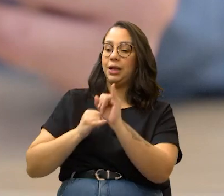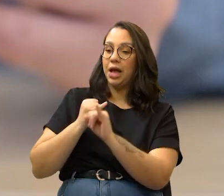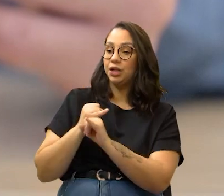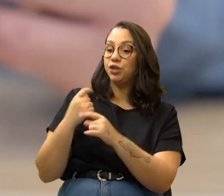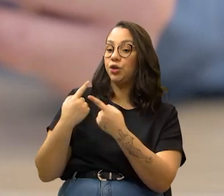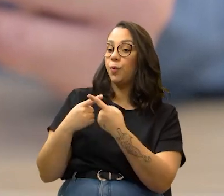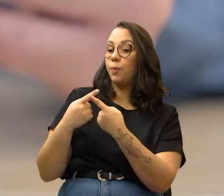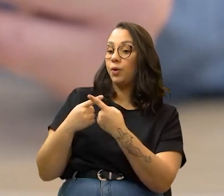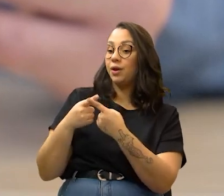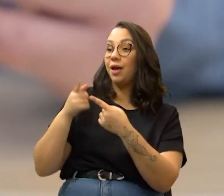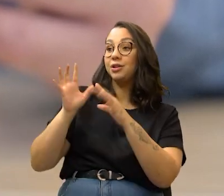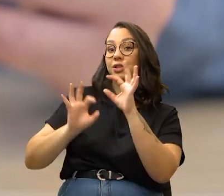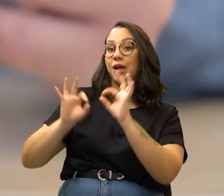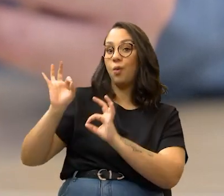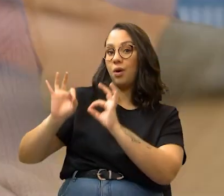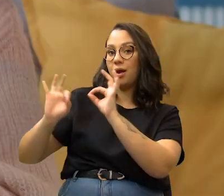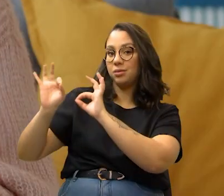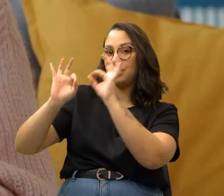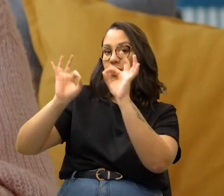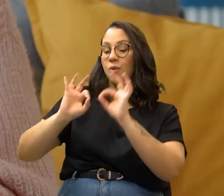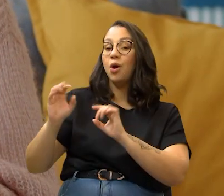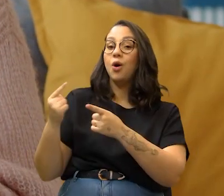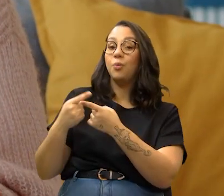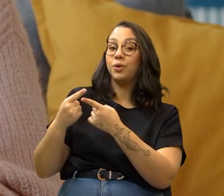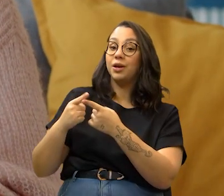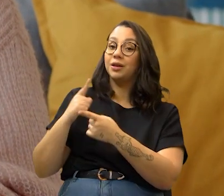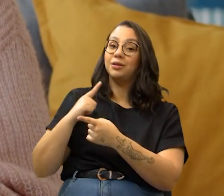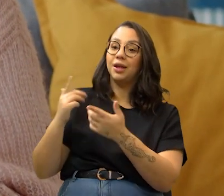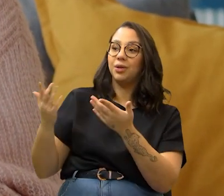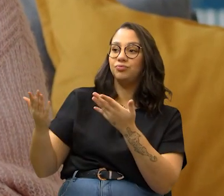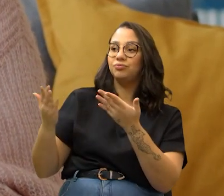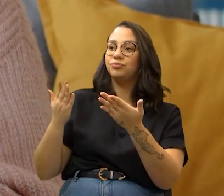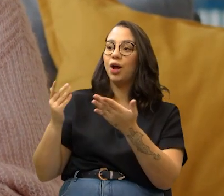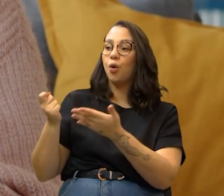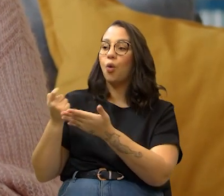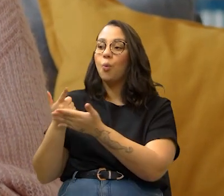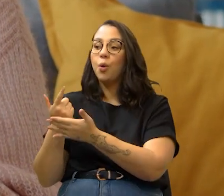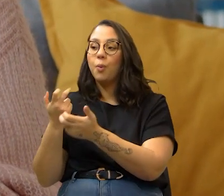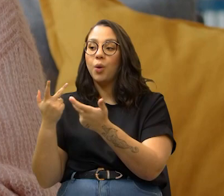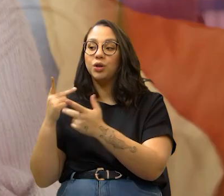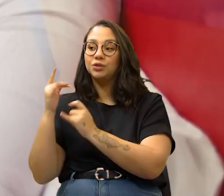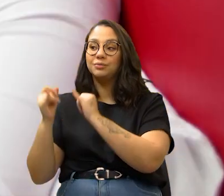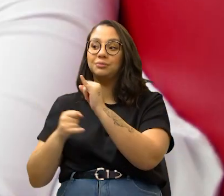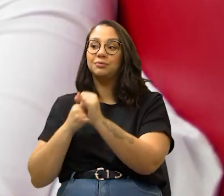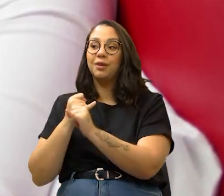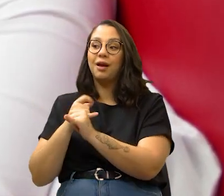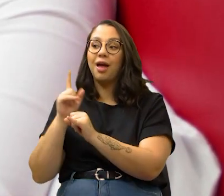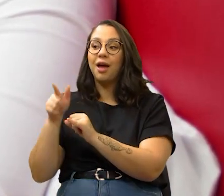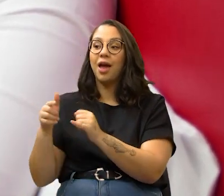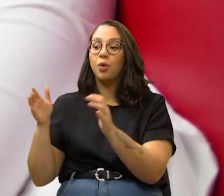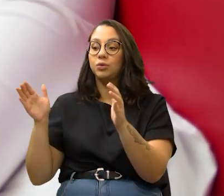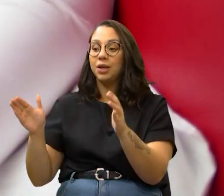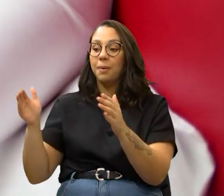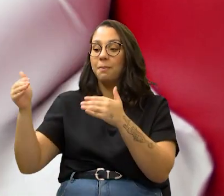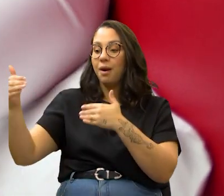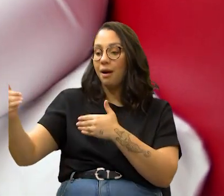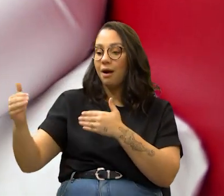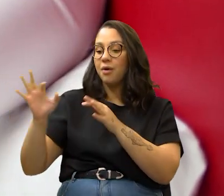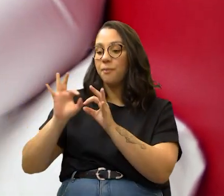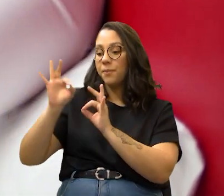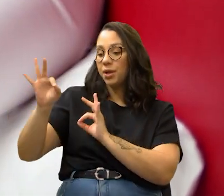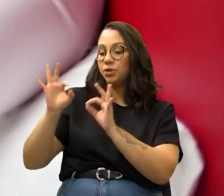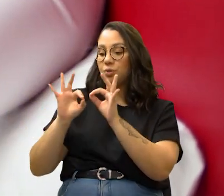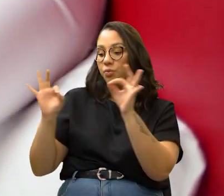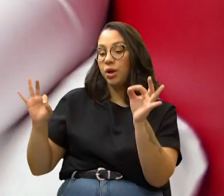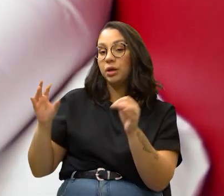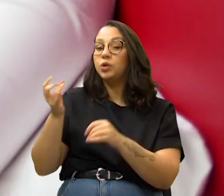de online, justamente falando de decoração, porque existem as entrelinhas quando a gente compra alguma coisa online que vai falar realmente o tamanho do